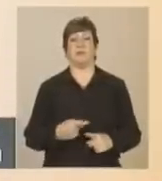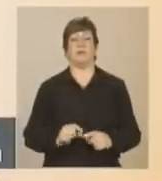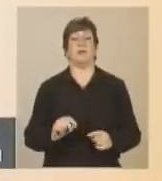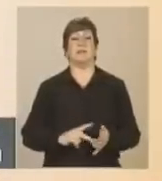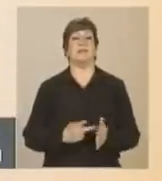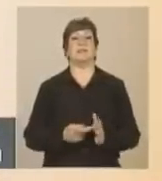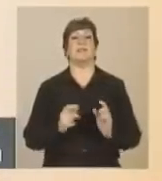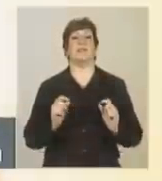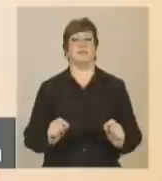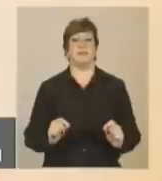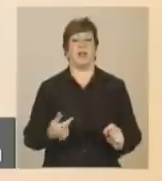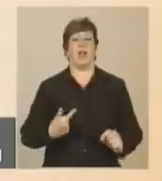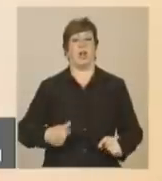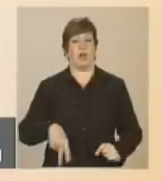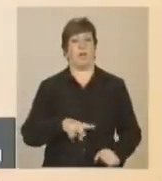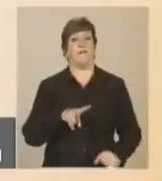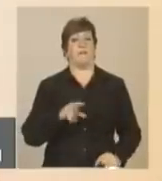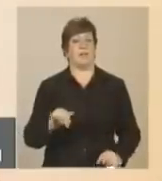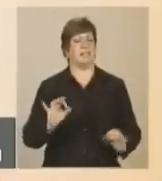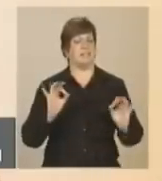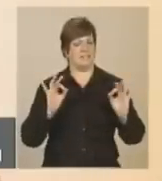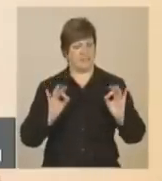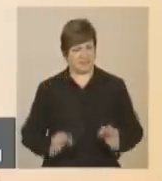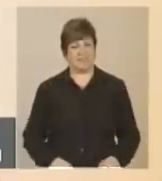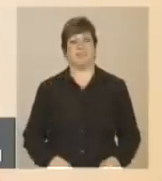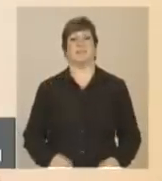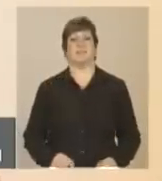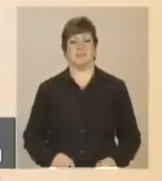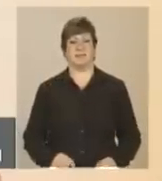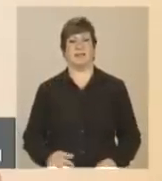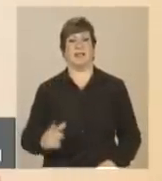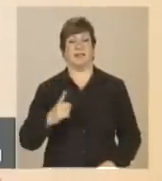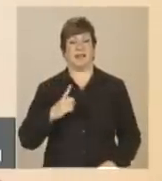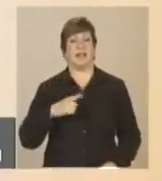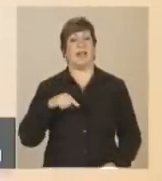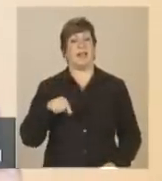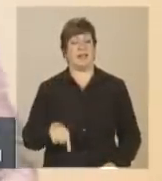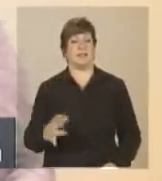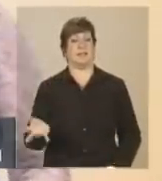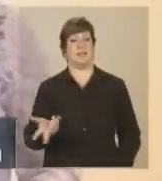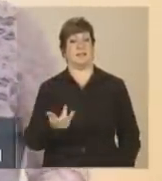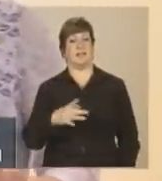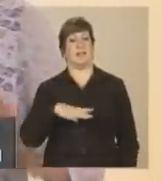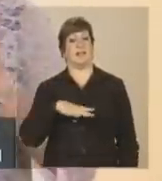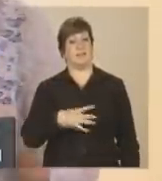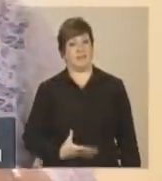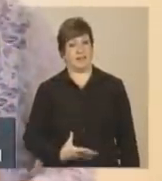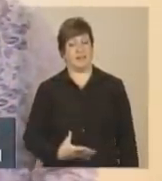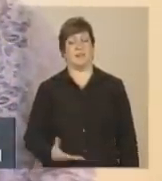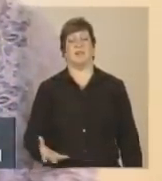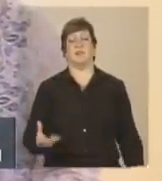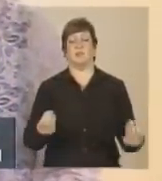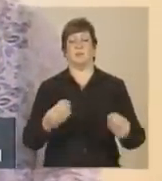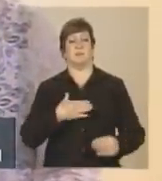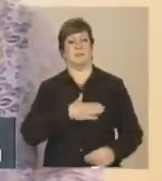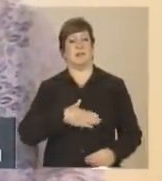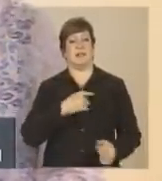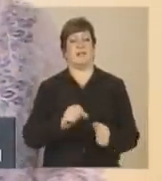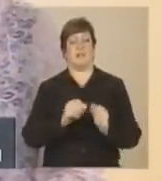significa que nós vamos, sem sombra de dúvida, ter esse grande desafio, ter o imenso prazer de